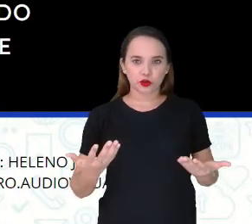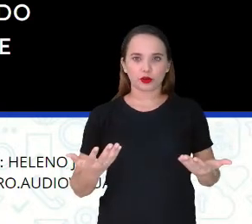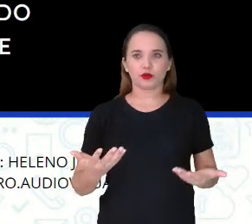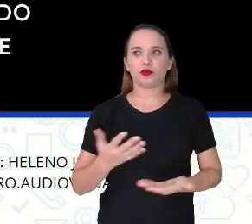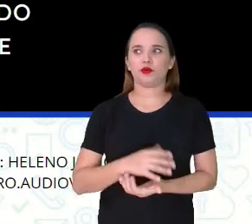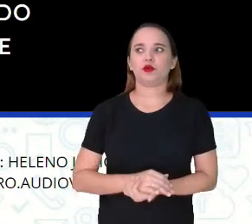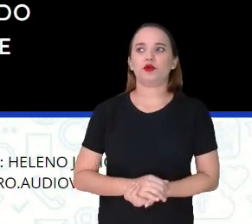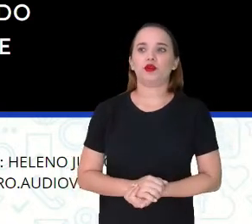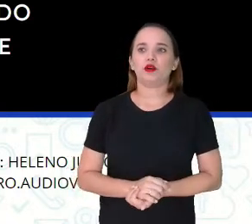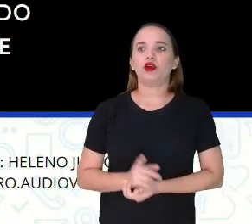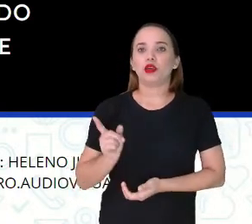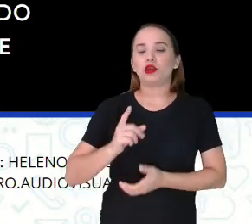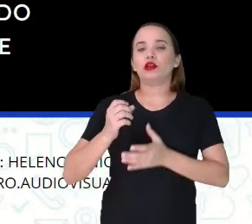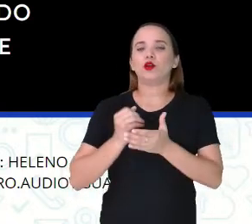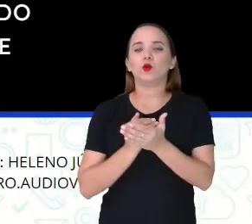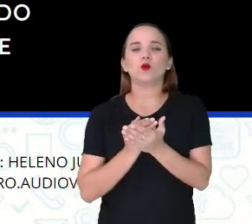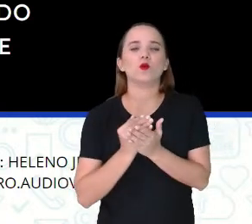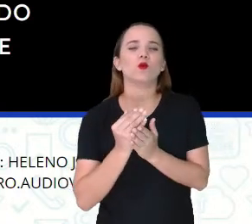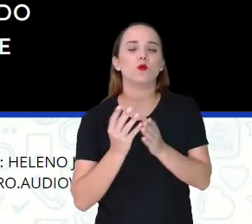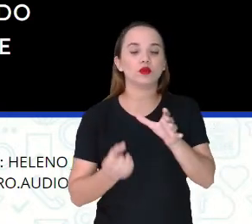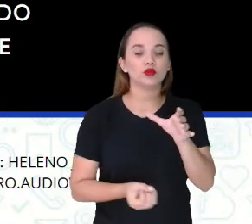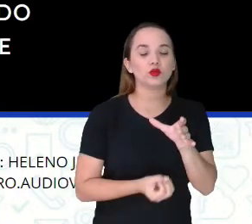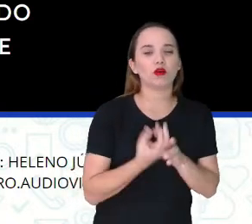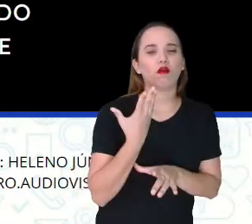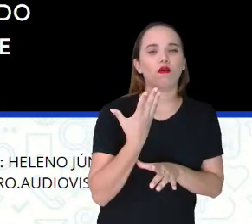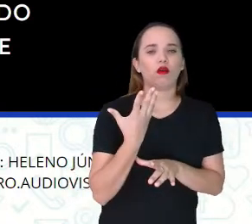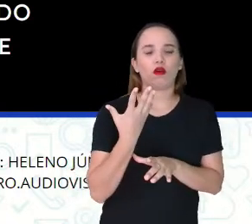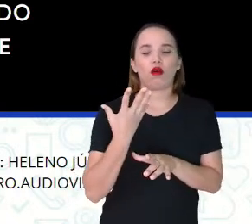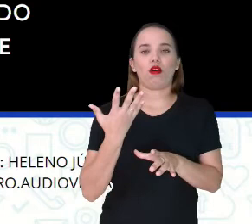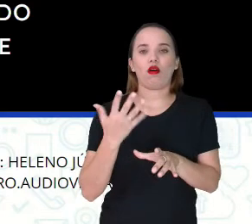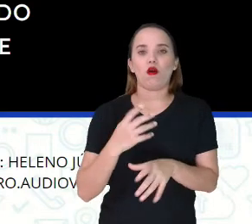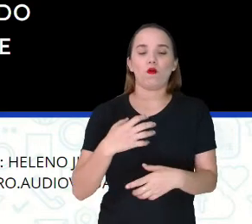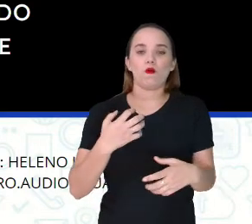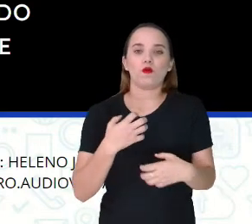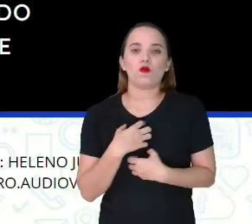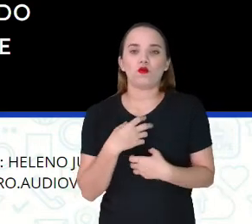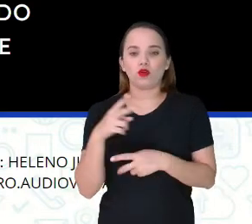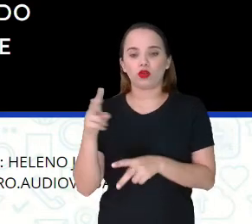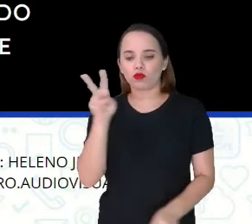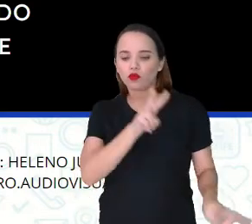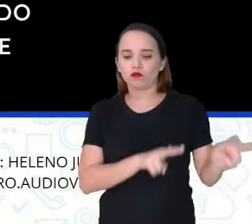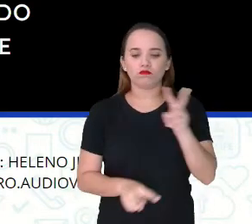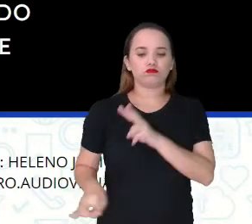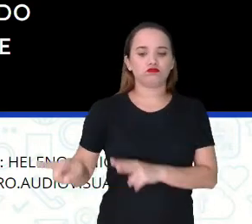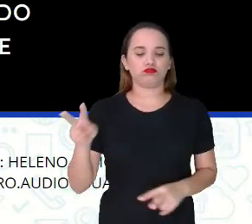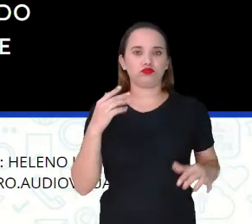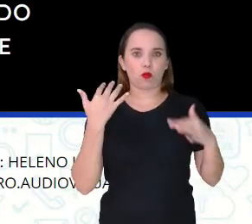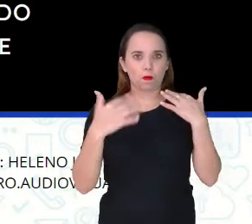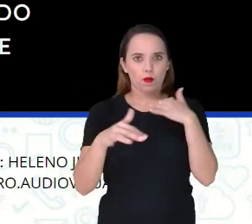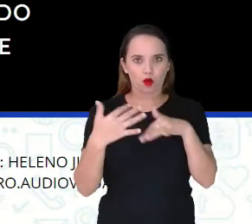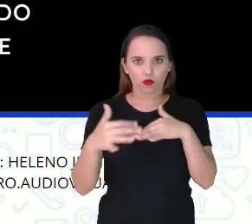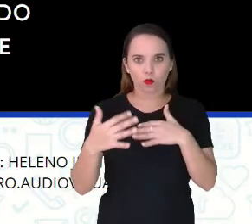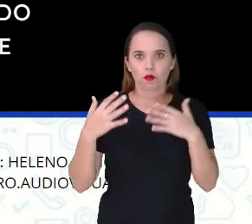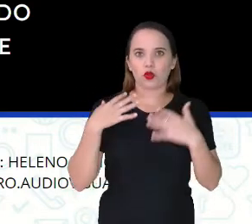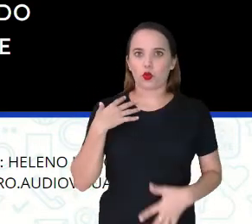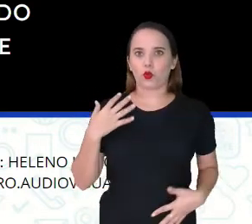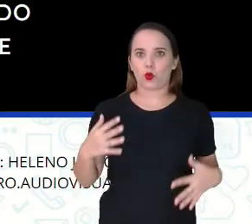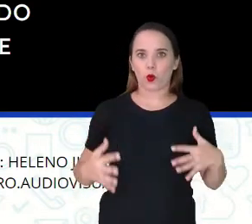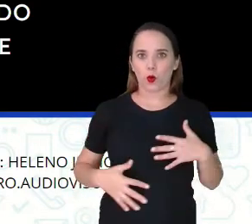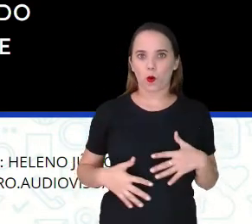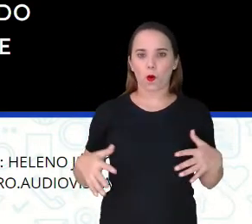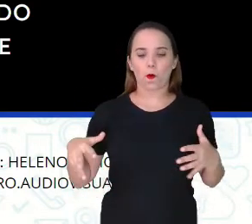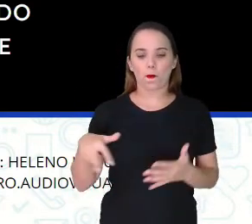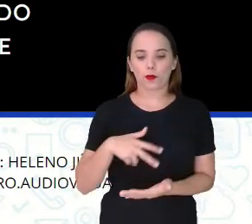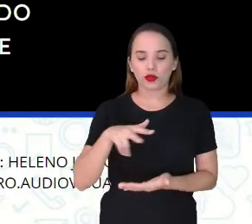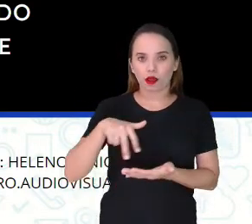Então, ele foi e criou aí um modo de ver os movimentos do corpo na dança. A